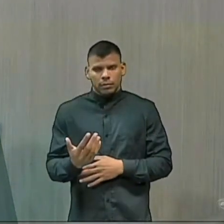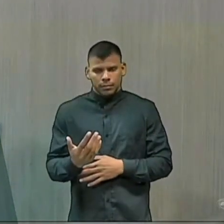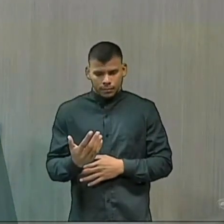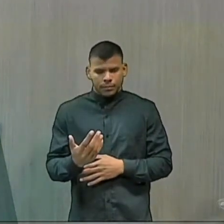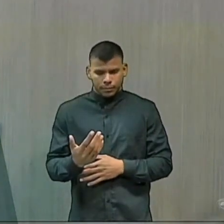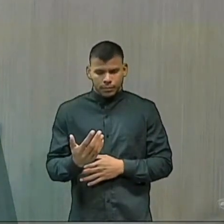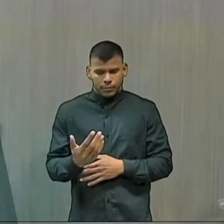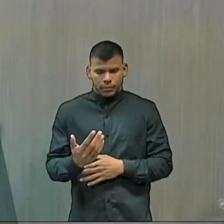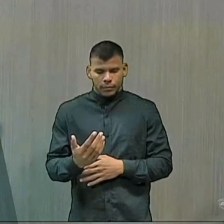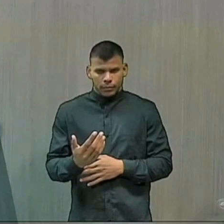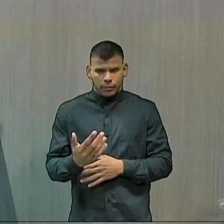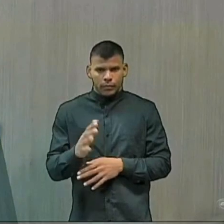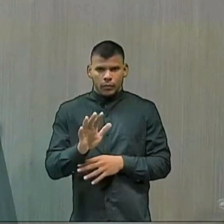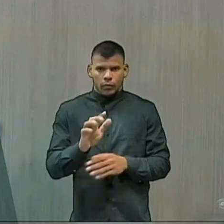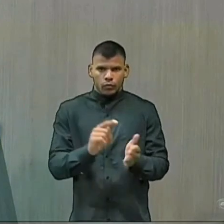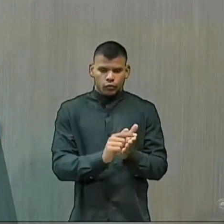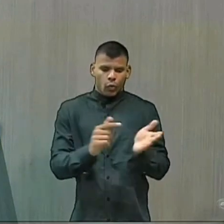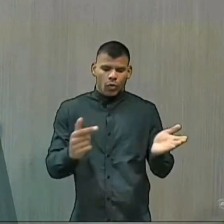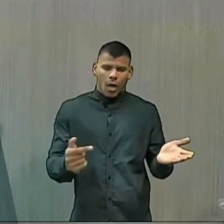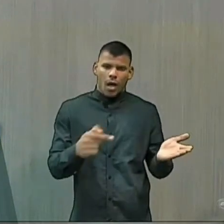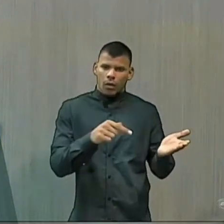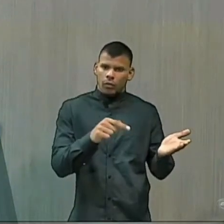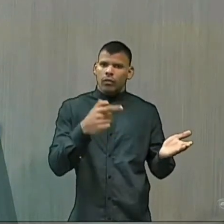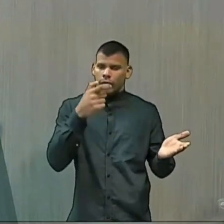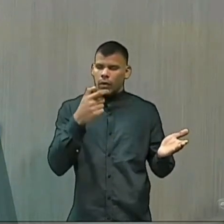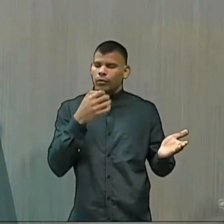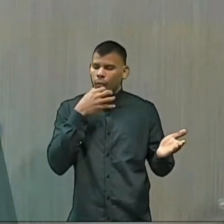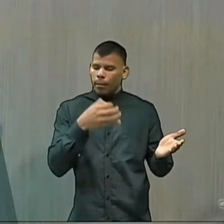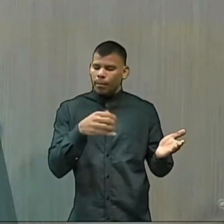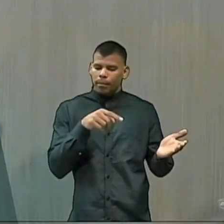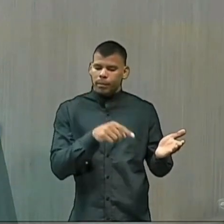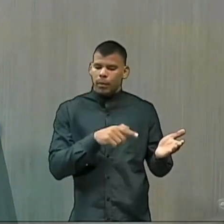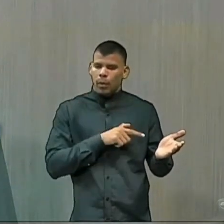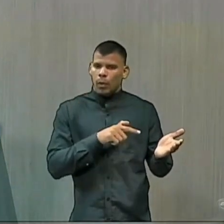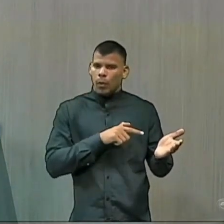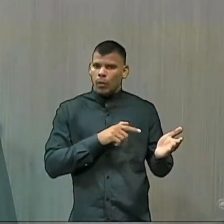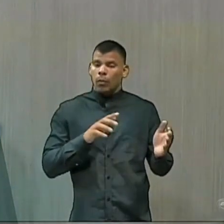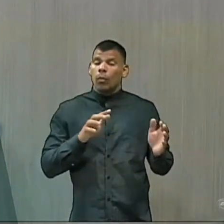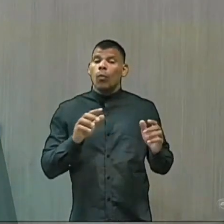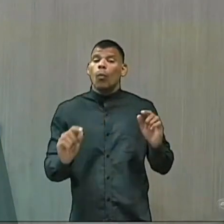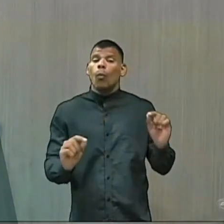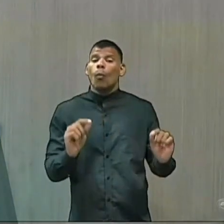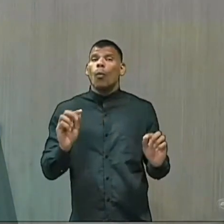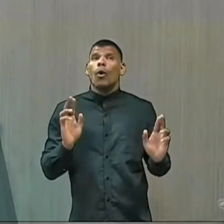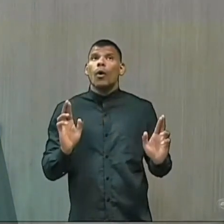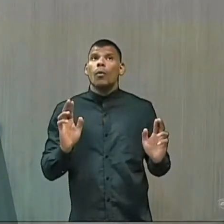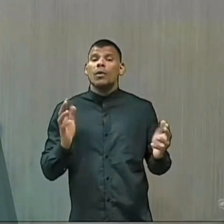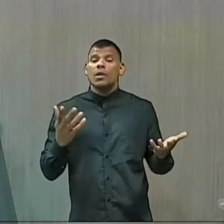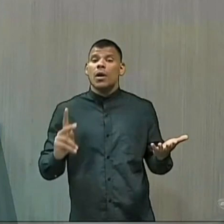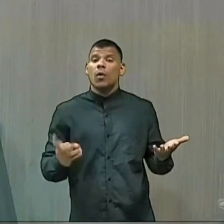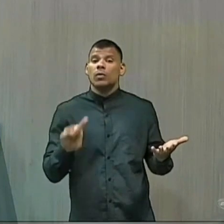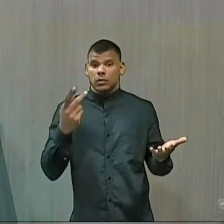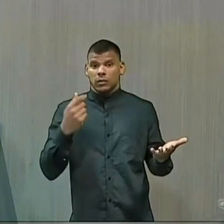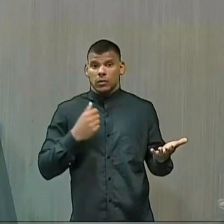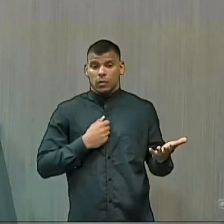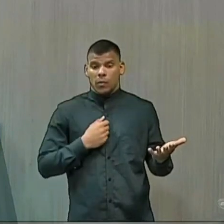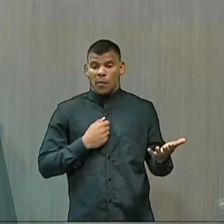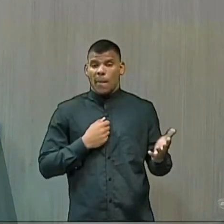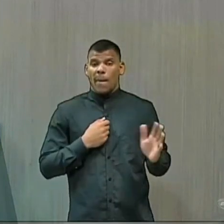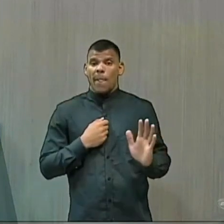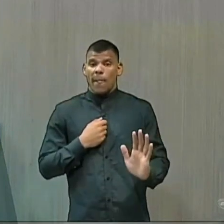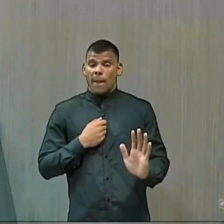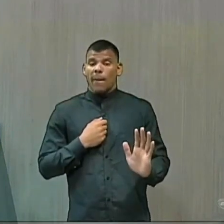especial, tinha a esperança, dado o grande número de evidências e provas relativas à presença e à